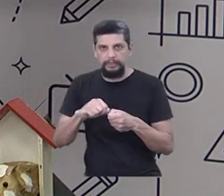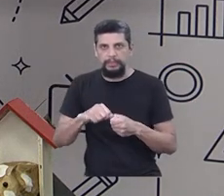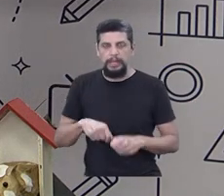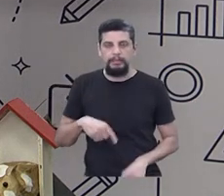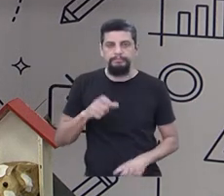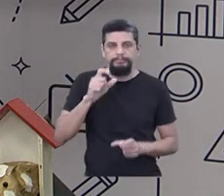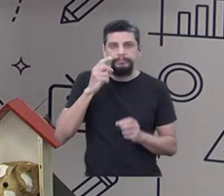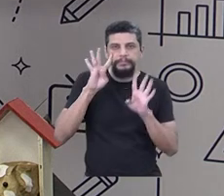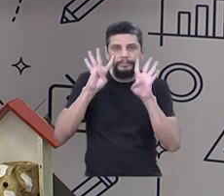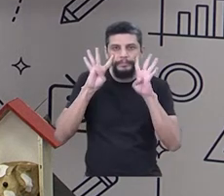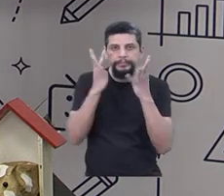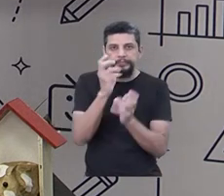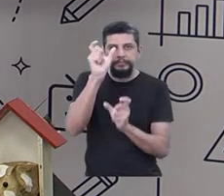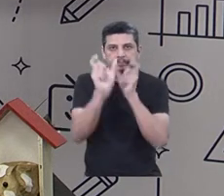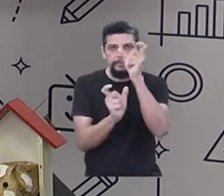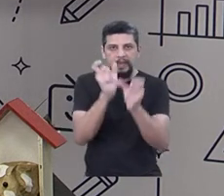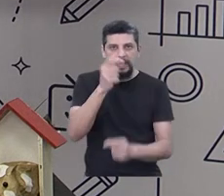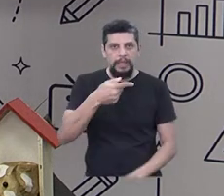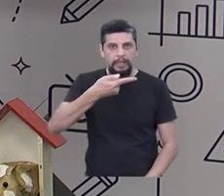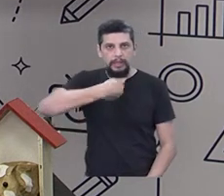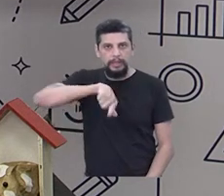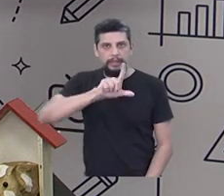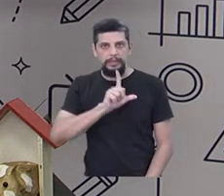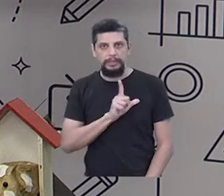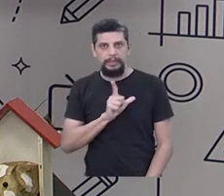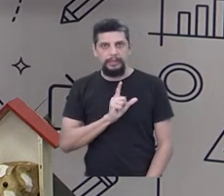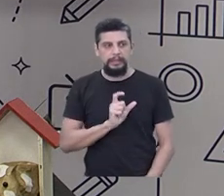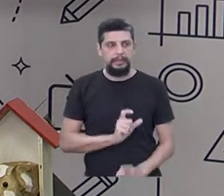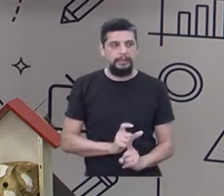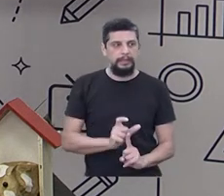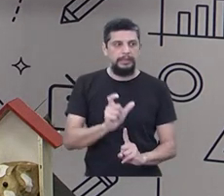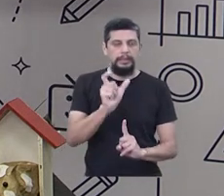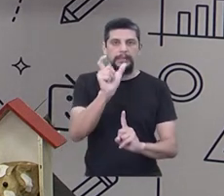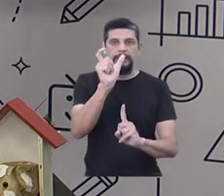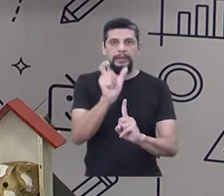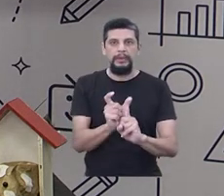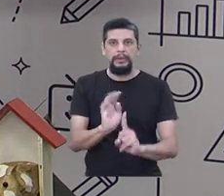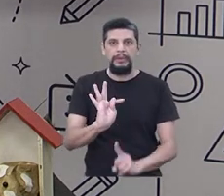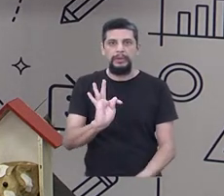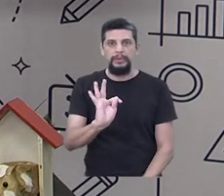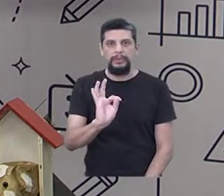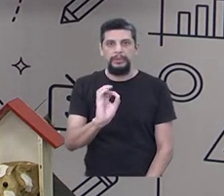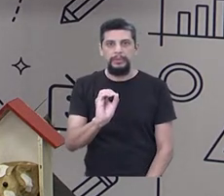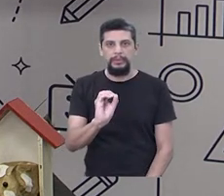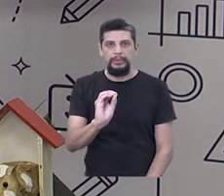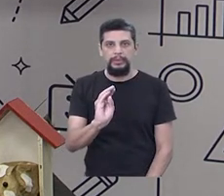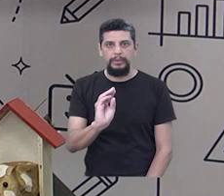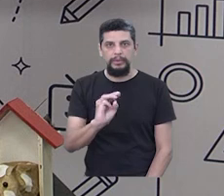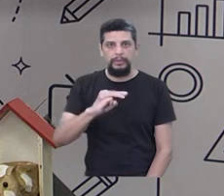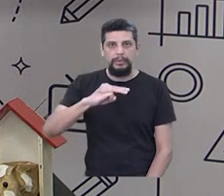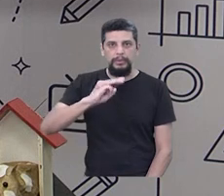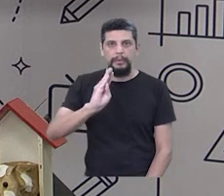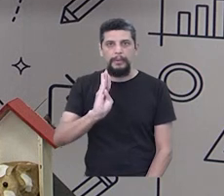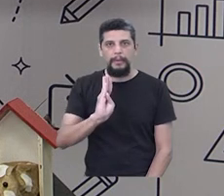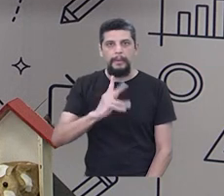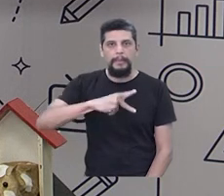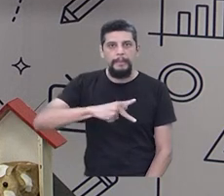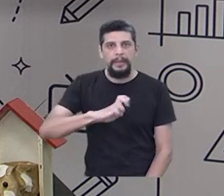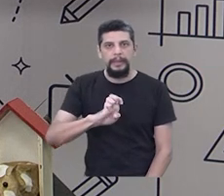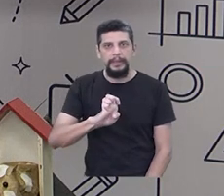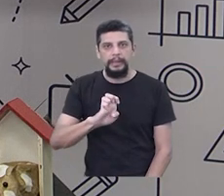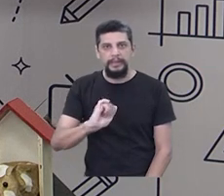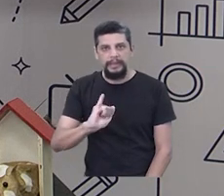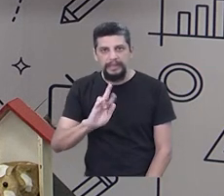nos personagens. Nós temos uma toupeira. É essa daqui é a